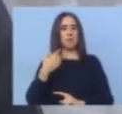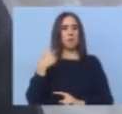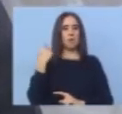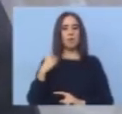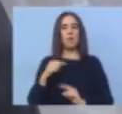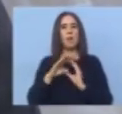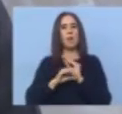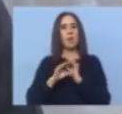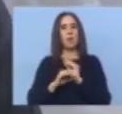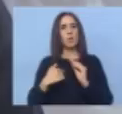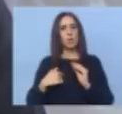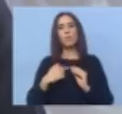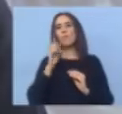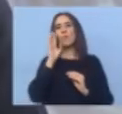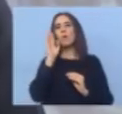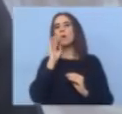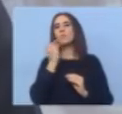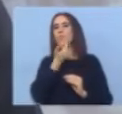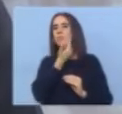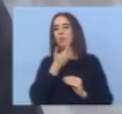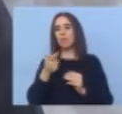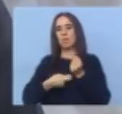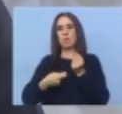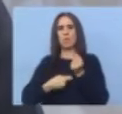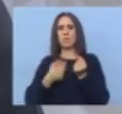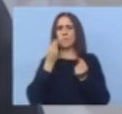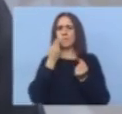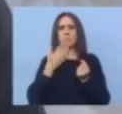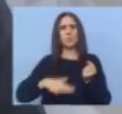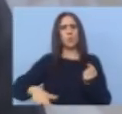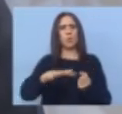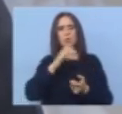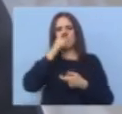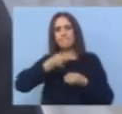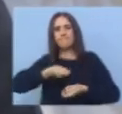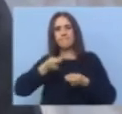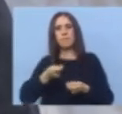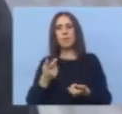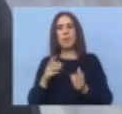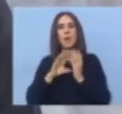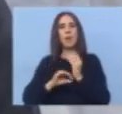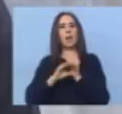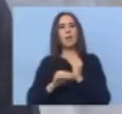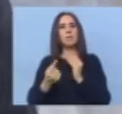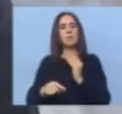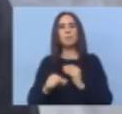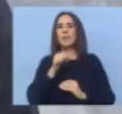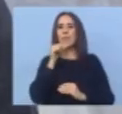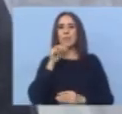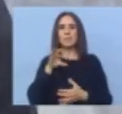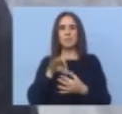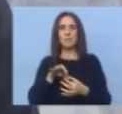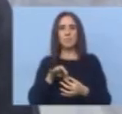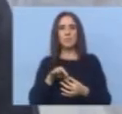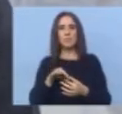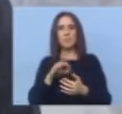conversas que se tem. Eu fui para o Austral, que era o Alentejo. O Alentejo é tipicamente uma zona agrícola, E pronto, muitas conversas que nós temos é no âmbito